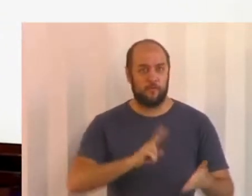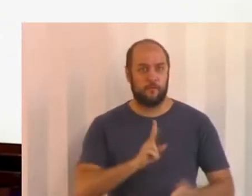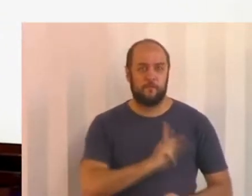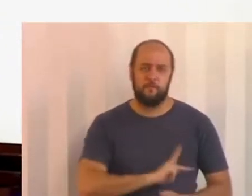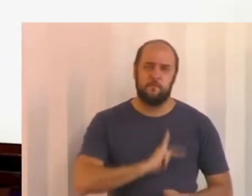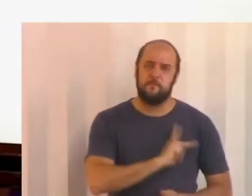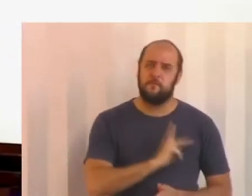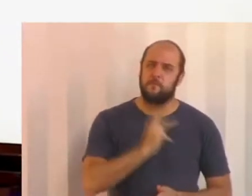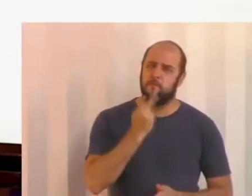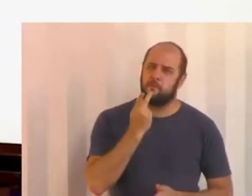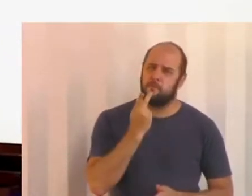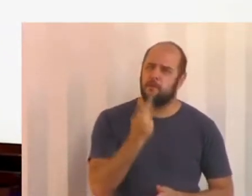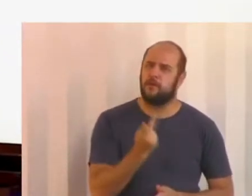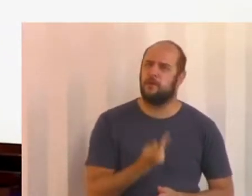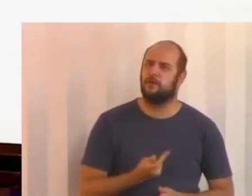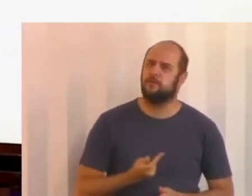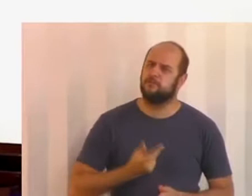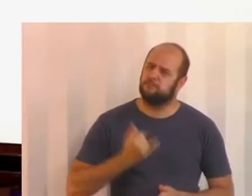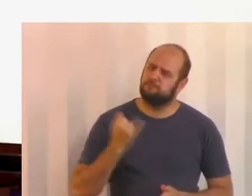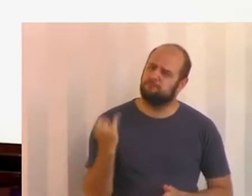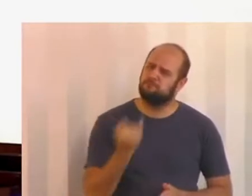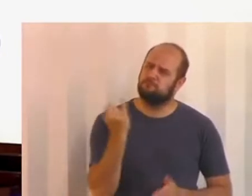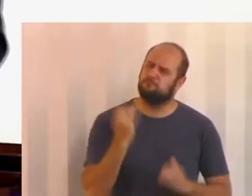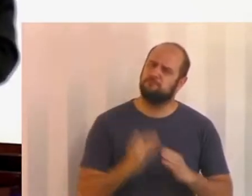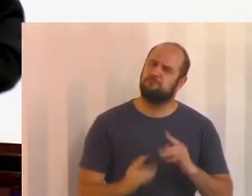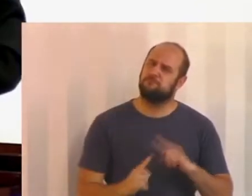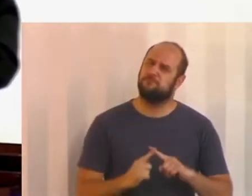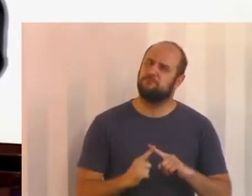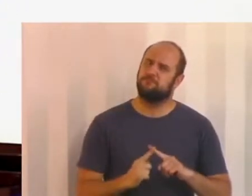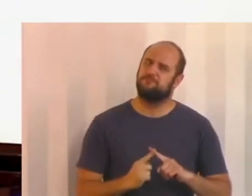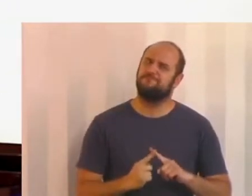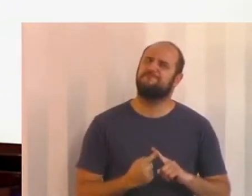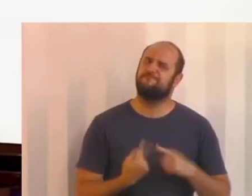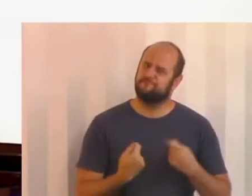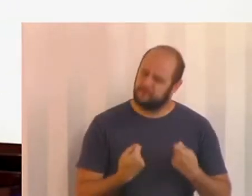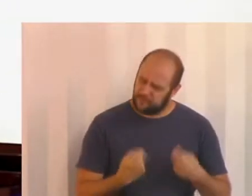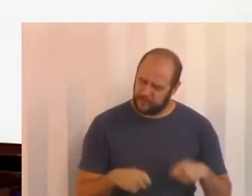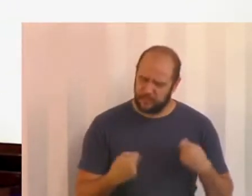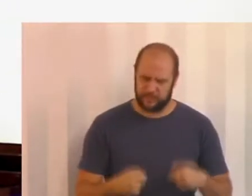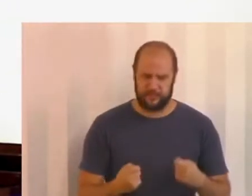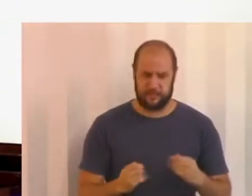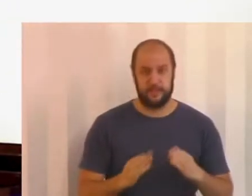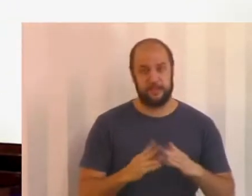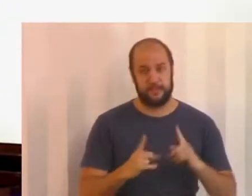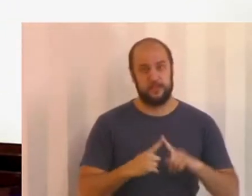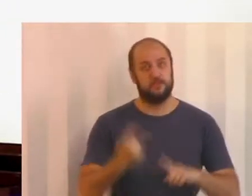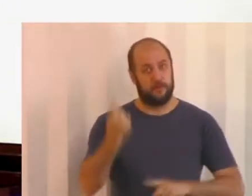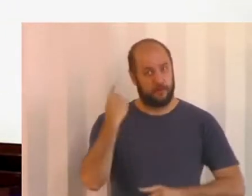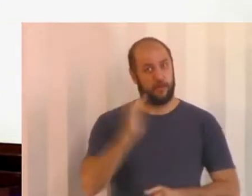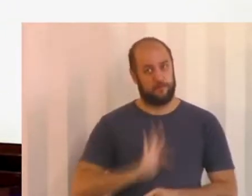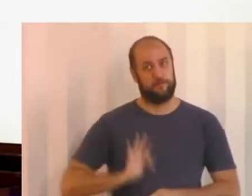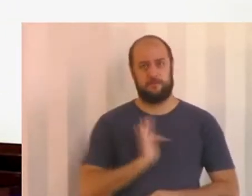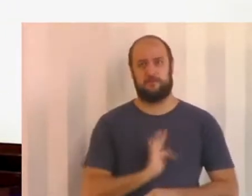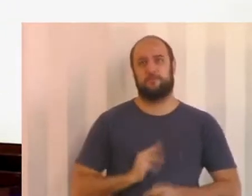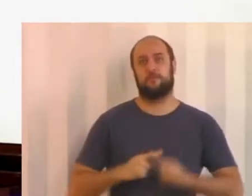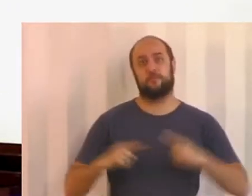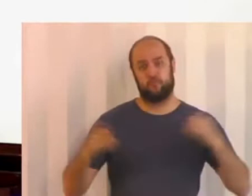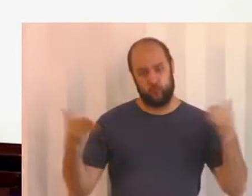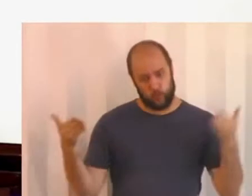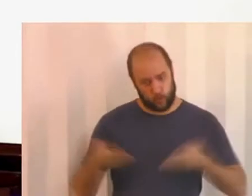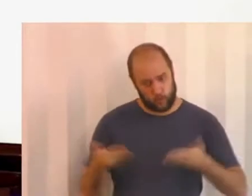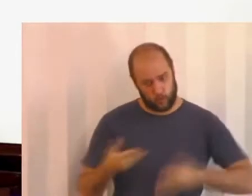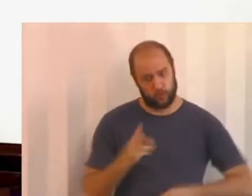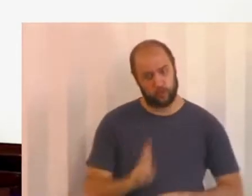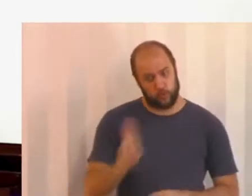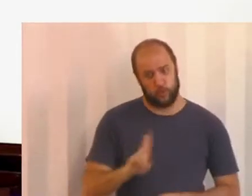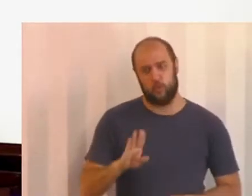falando algo muito importante à igreja, necessário não somente à igreja de Filipos, mas também à igreja presbiteriana